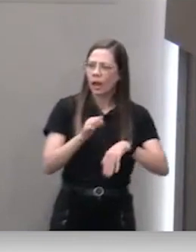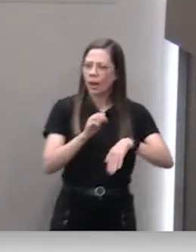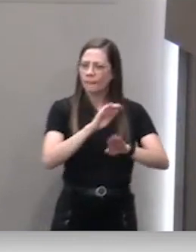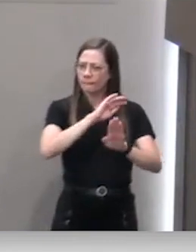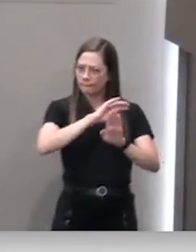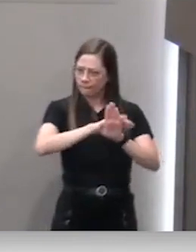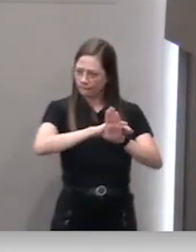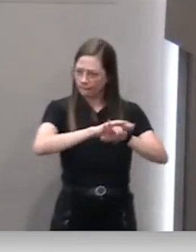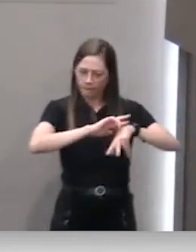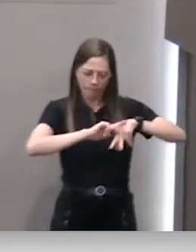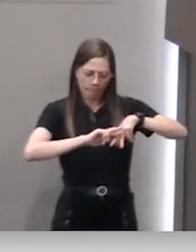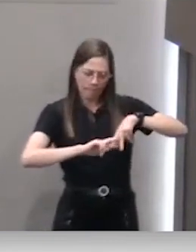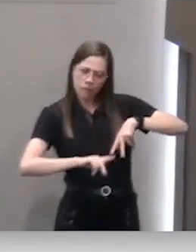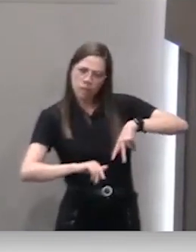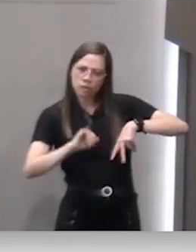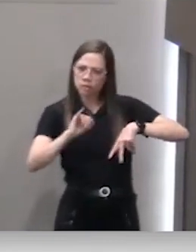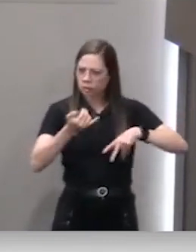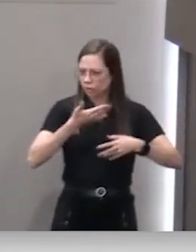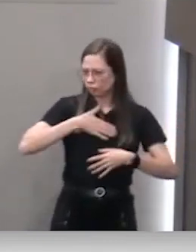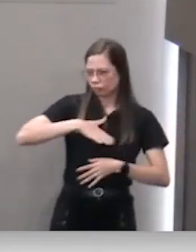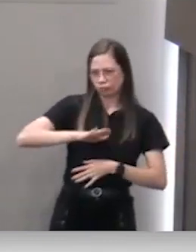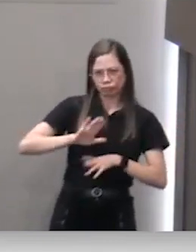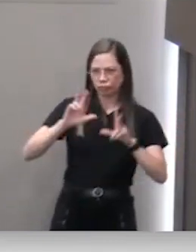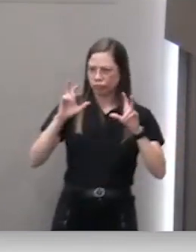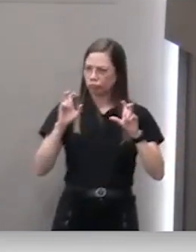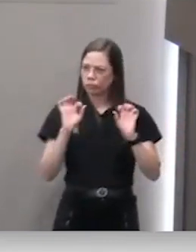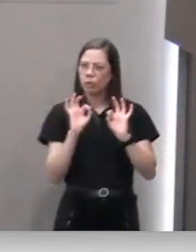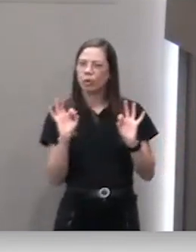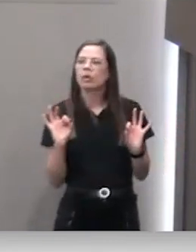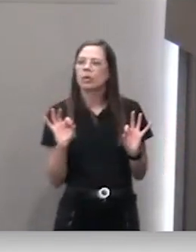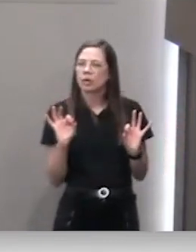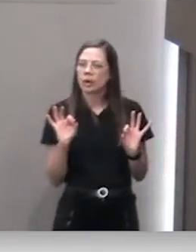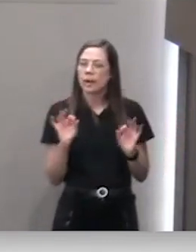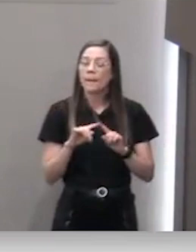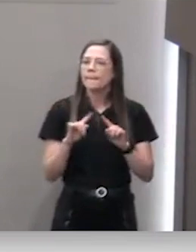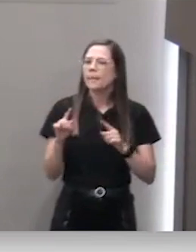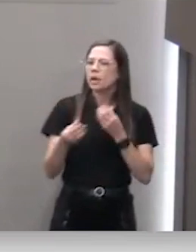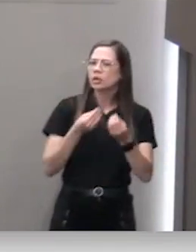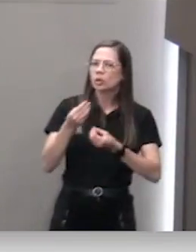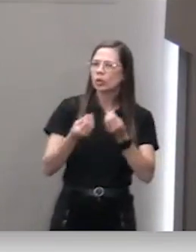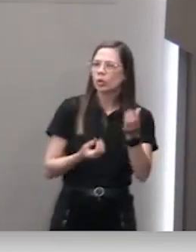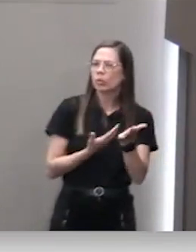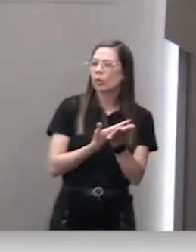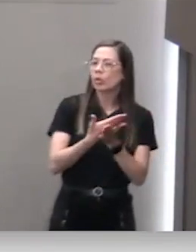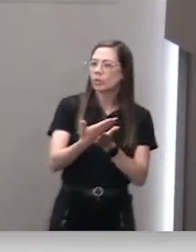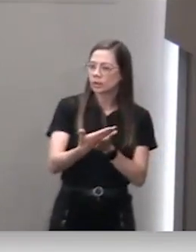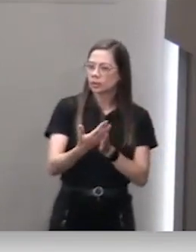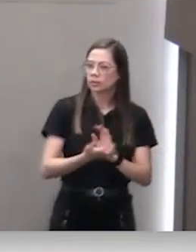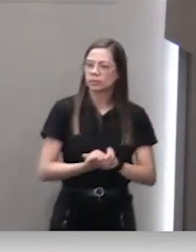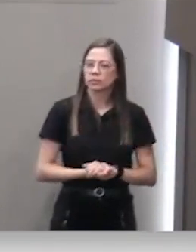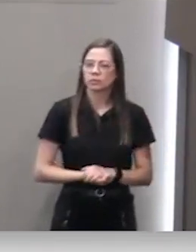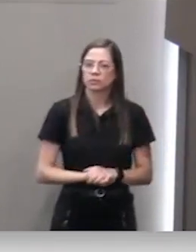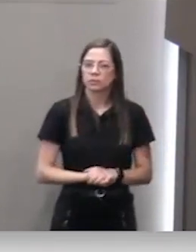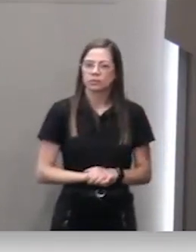ou, se não gostar do termo, a teoria de gênero? Como é que começou isso?